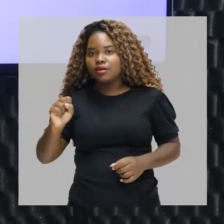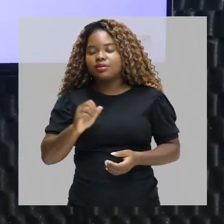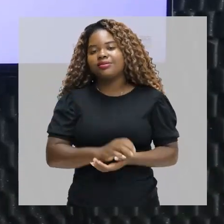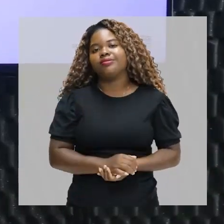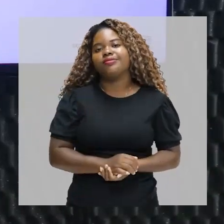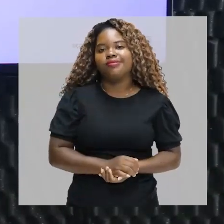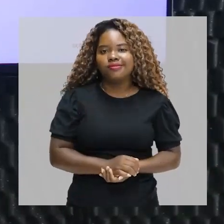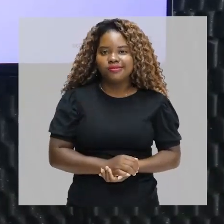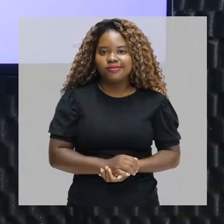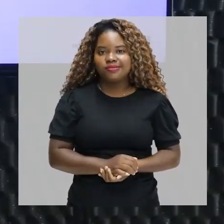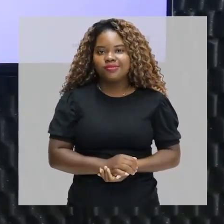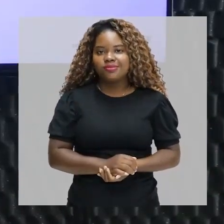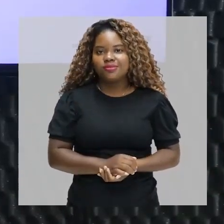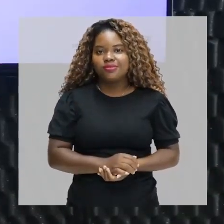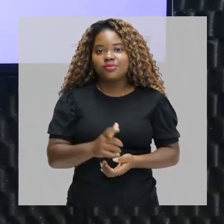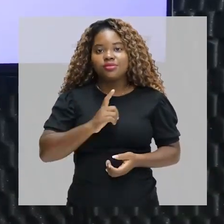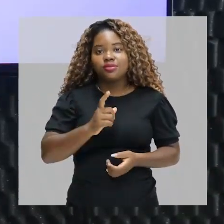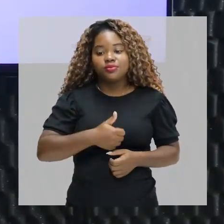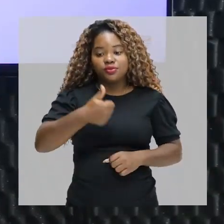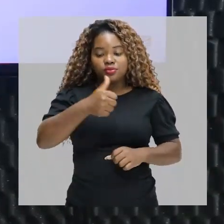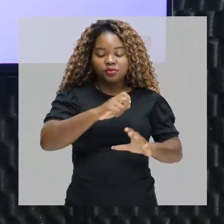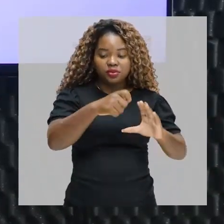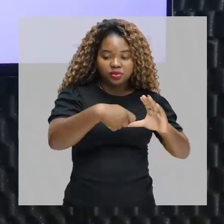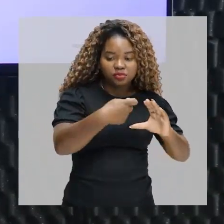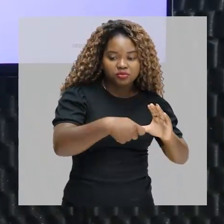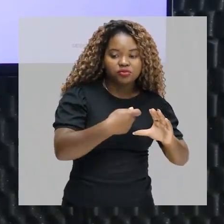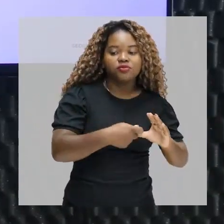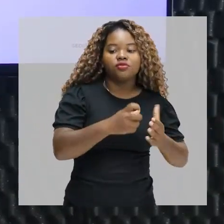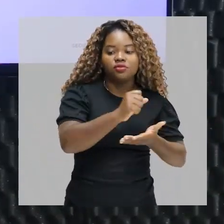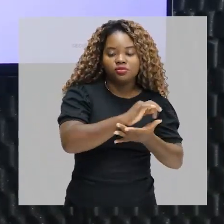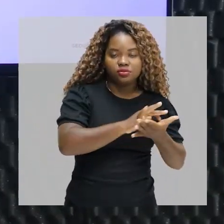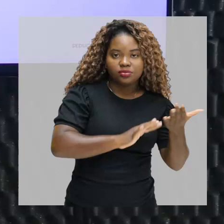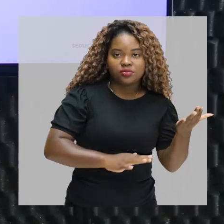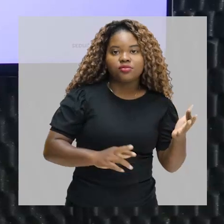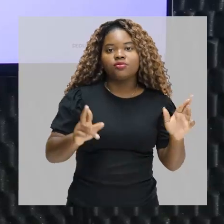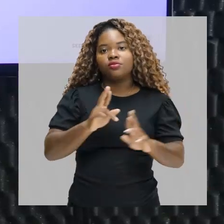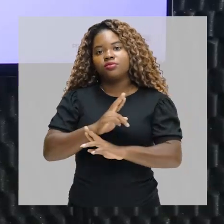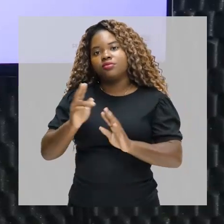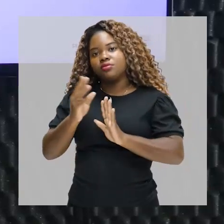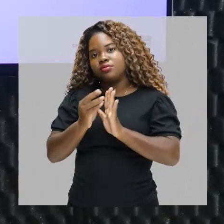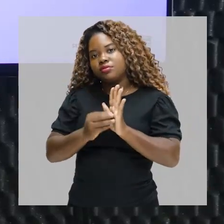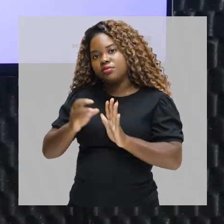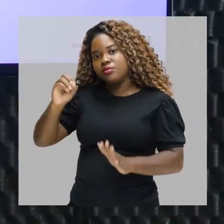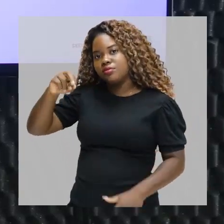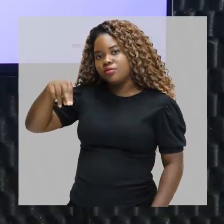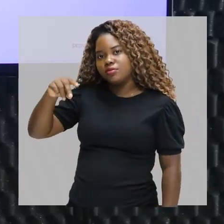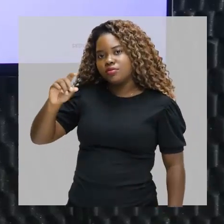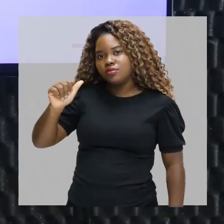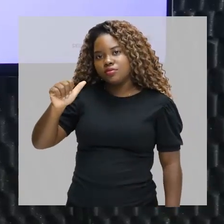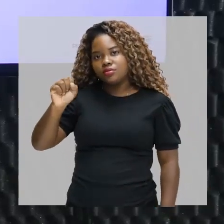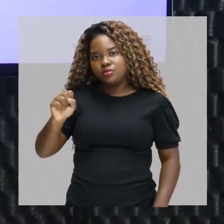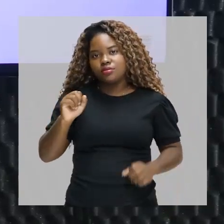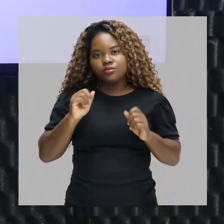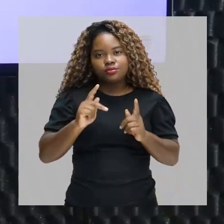primeira bateria de exercícios, né? Nós vamos ter várias baterias de exercícios sobre esse conteúdo, certo?